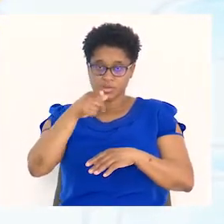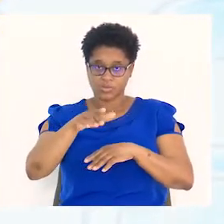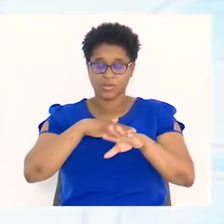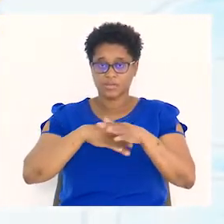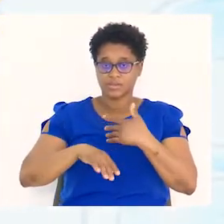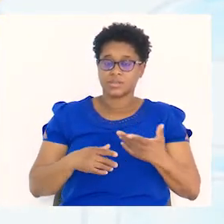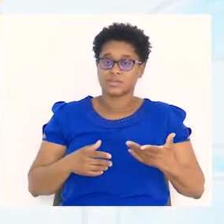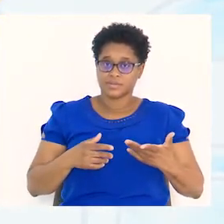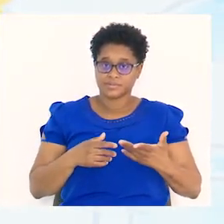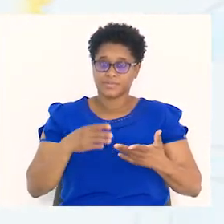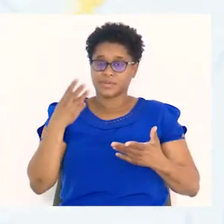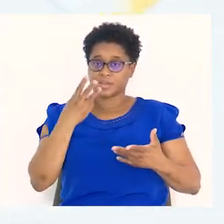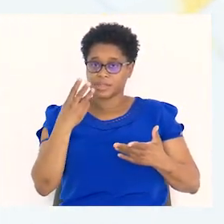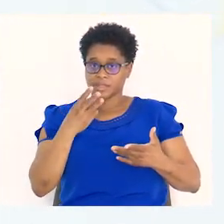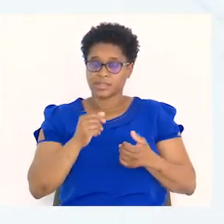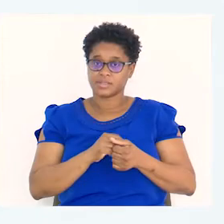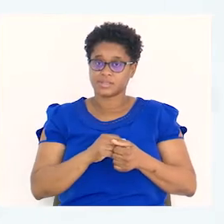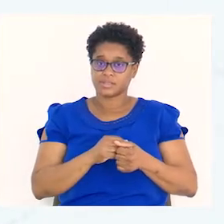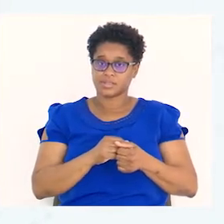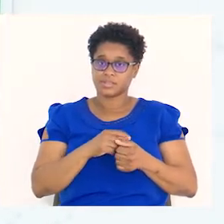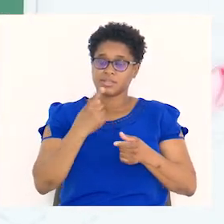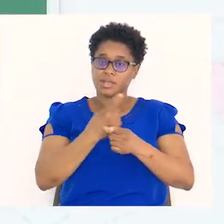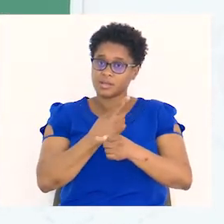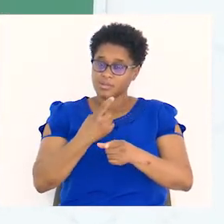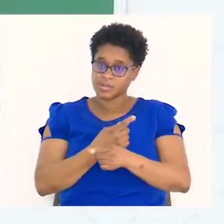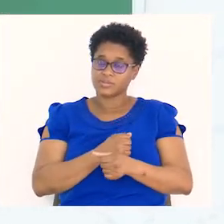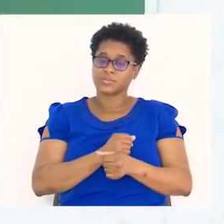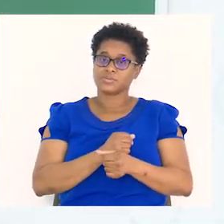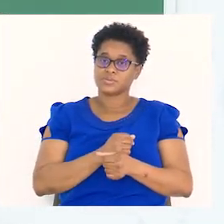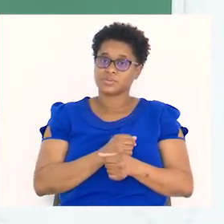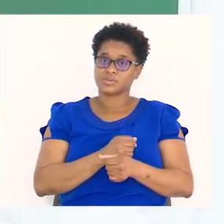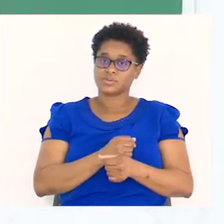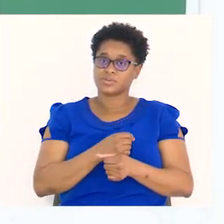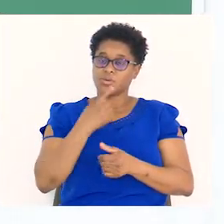bem? E como é que acontece isso? Primeiro vais fazer